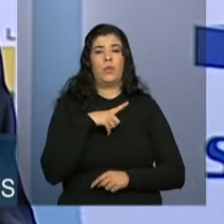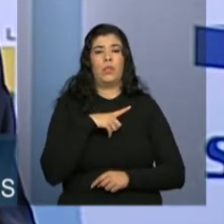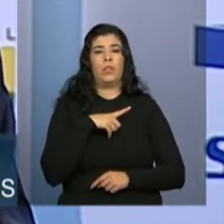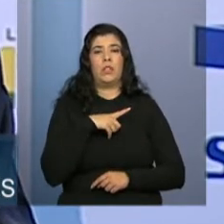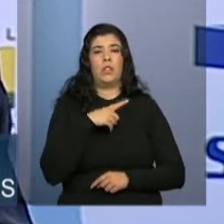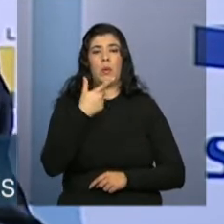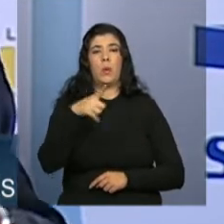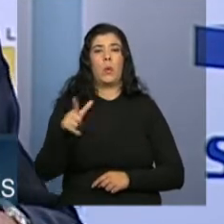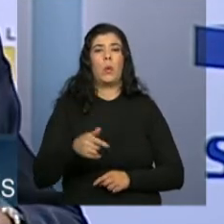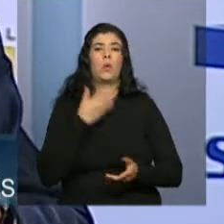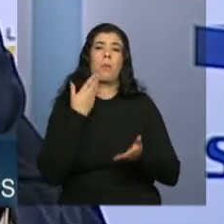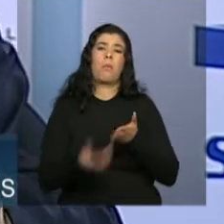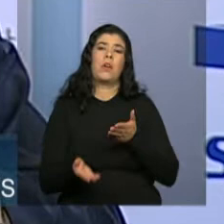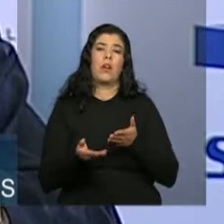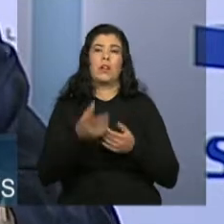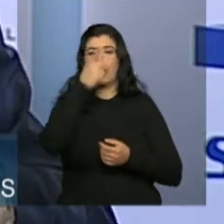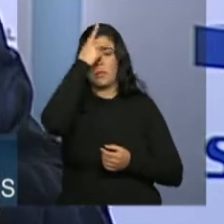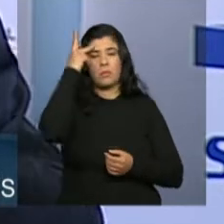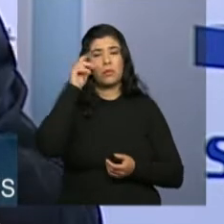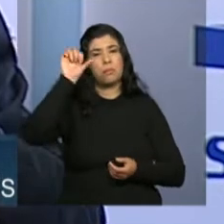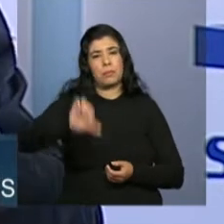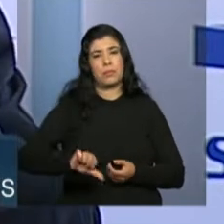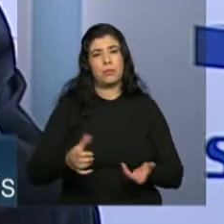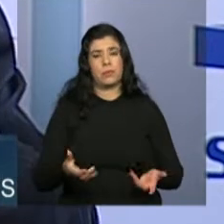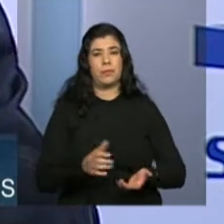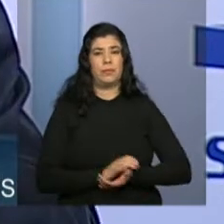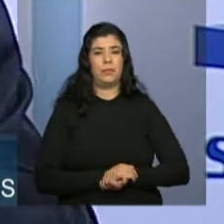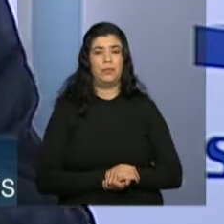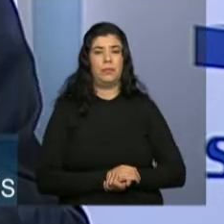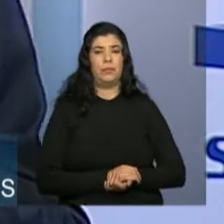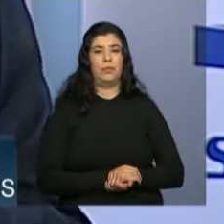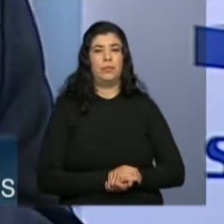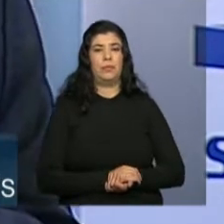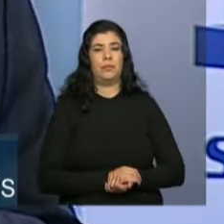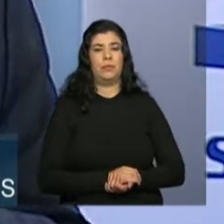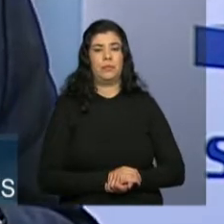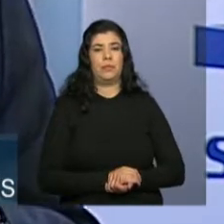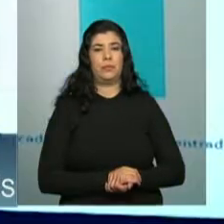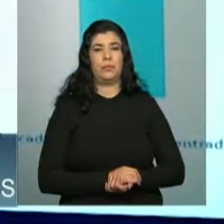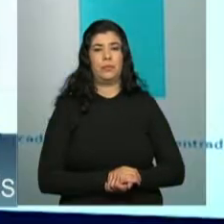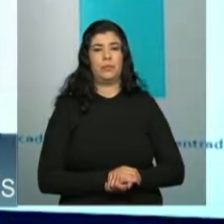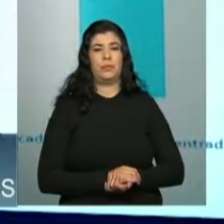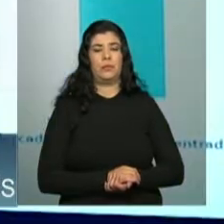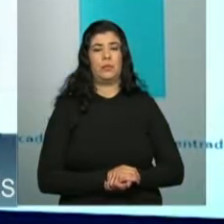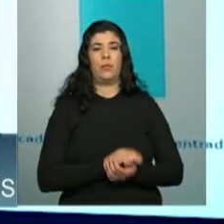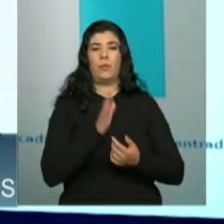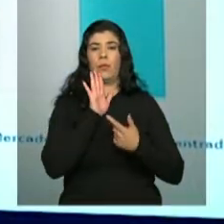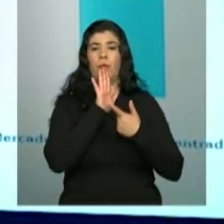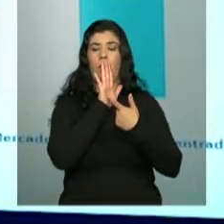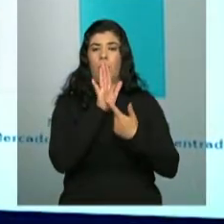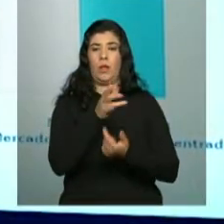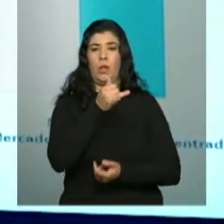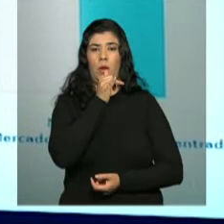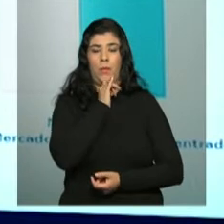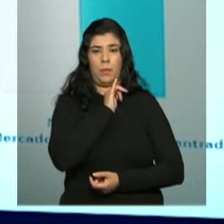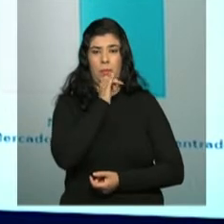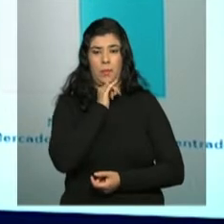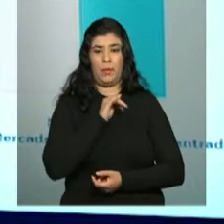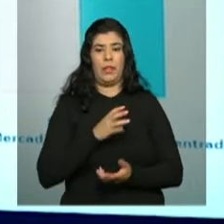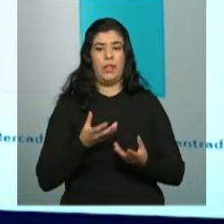qualquer prejuízo aí é o consumidor não pode passar aqui a gente presta amplificar na